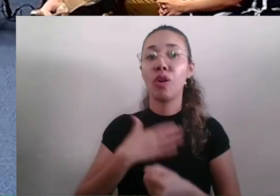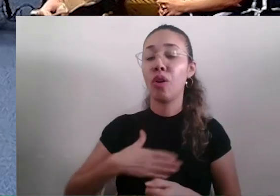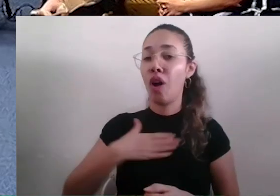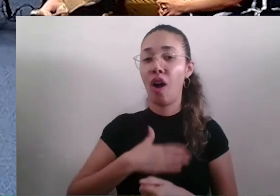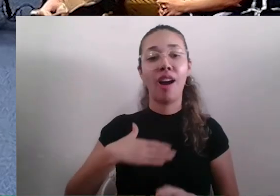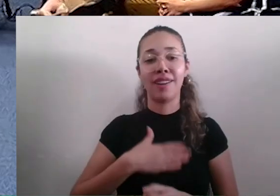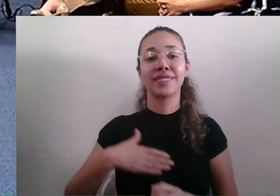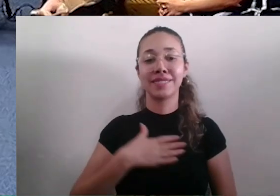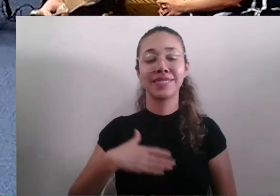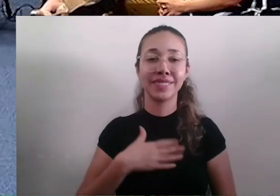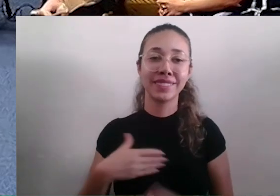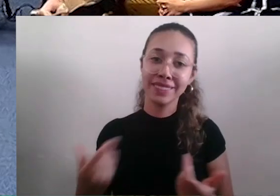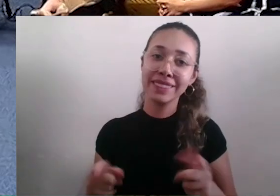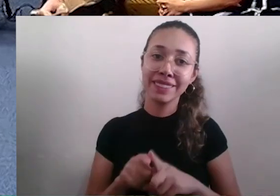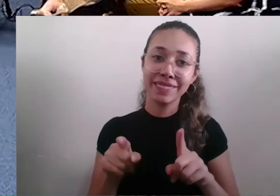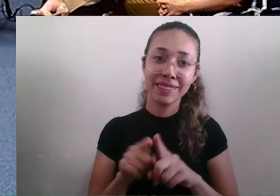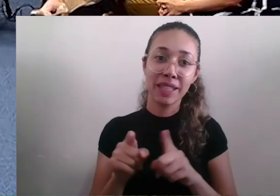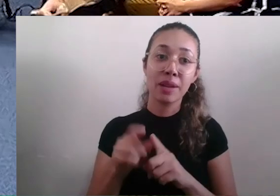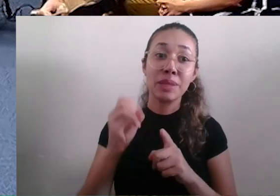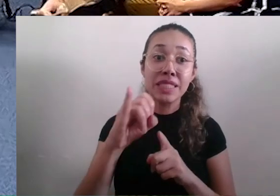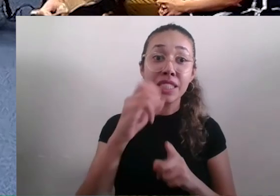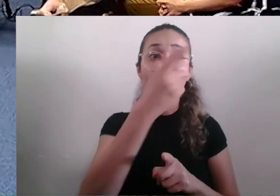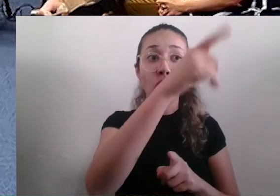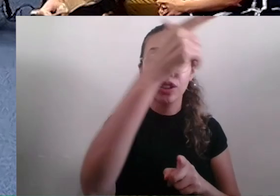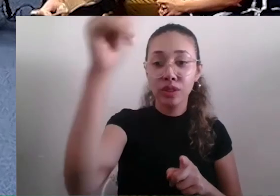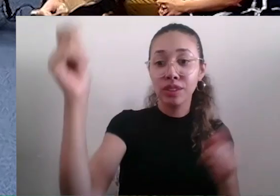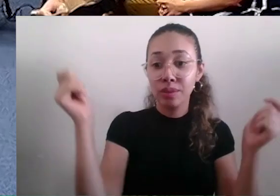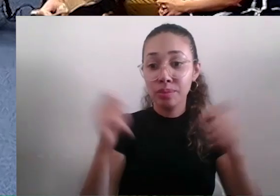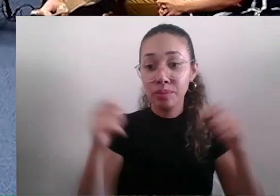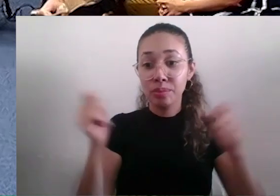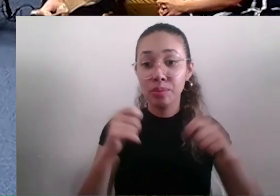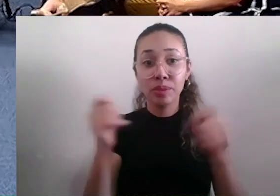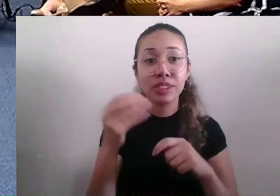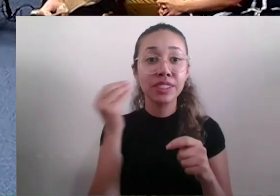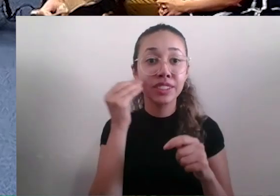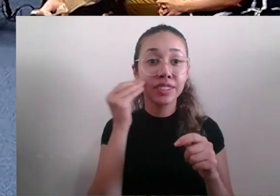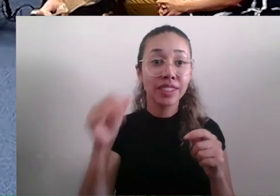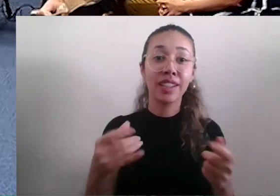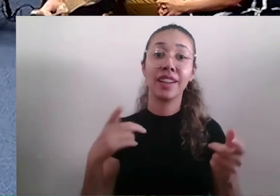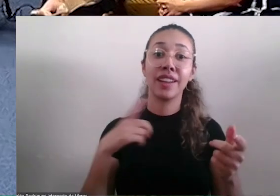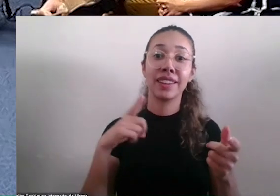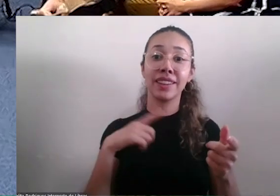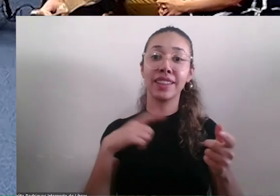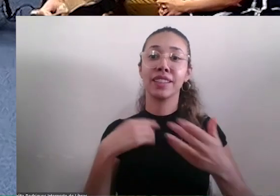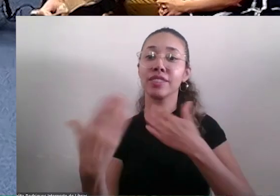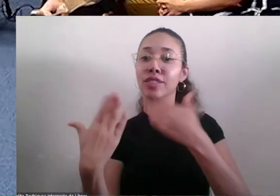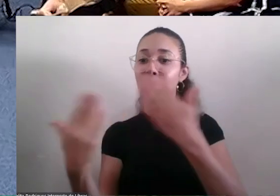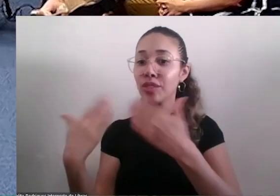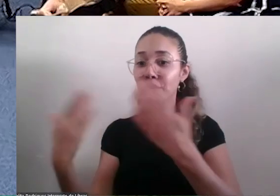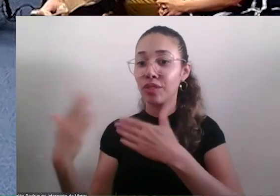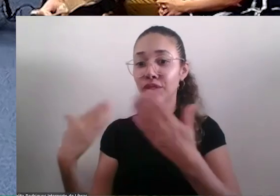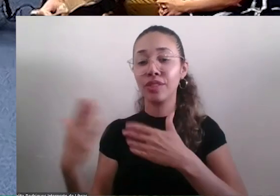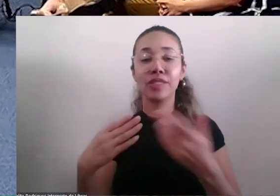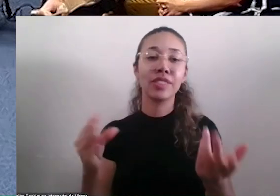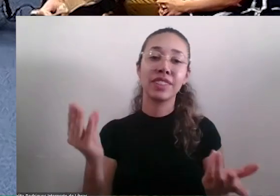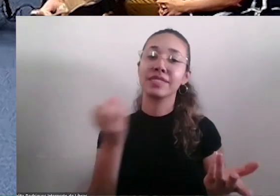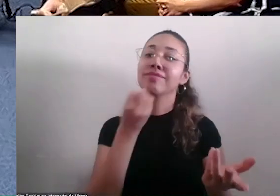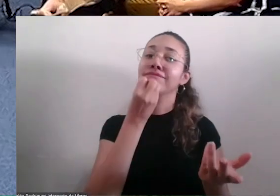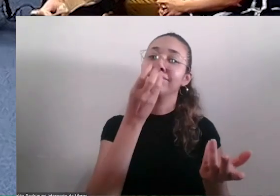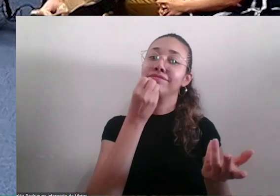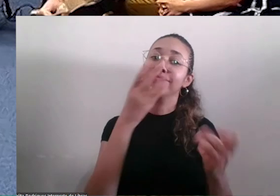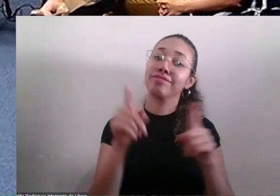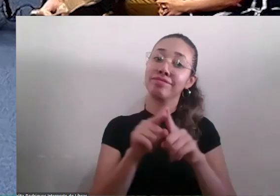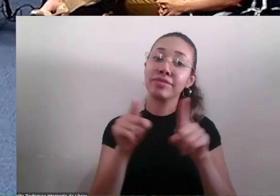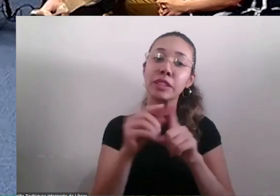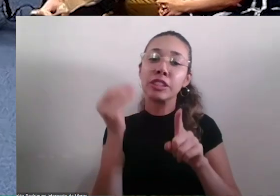e seria muito legal se outras pessoas também tivessem essa oportunidade sabe essa abertura de poder conversar com pessoas como você de de de tentar